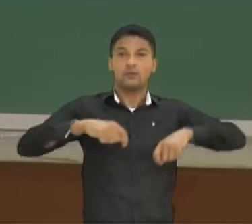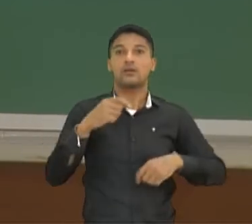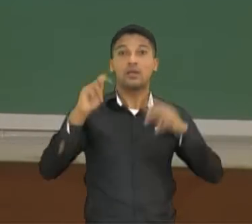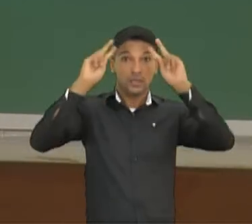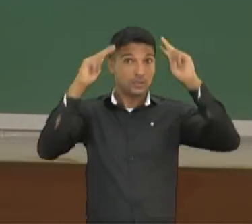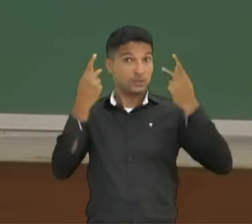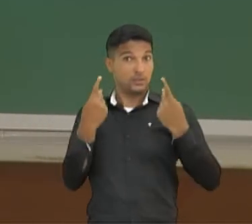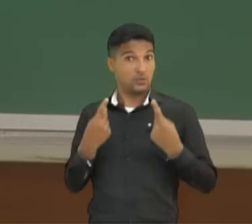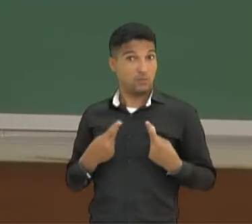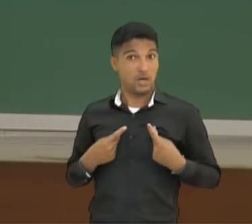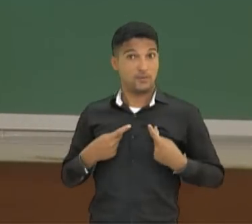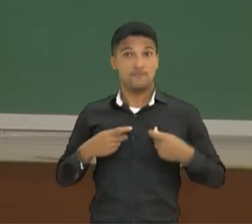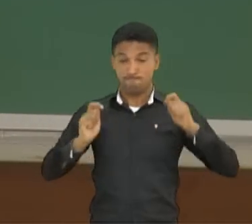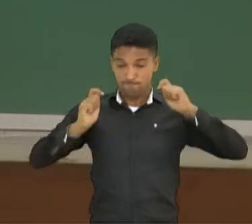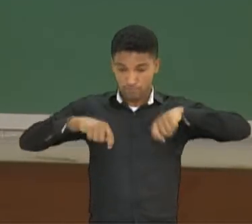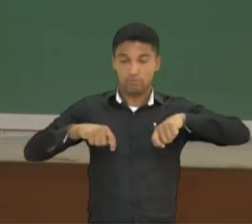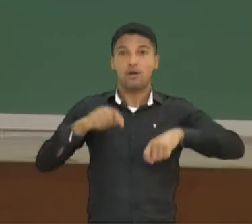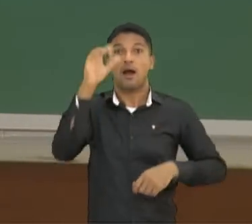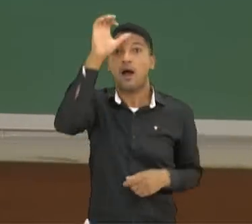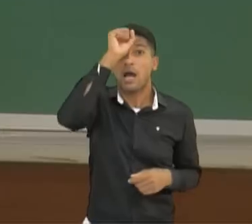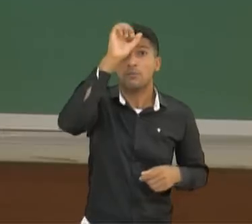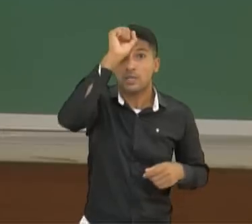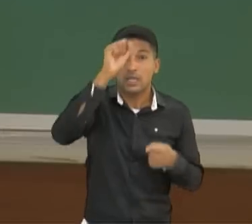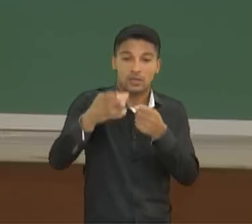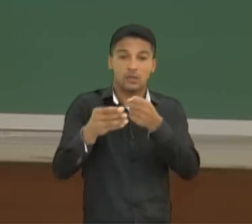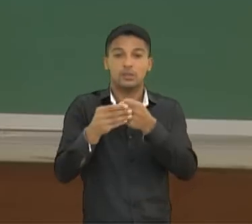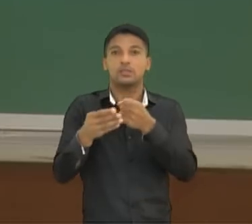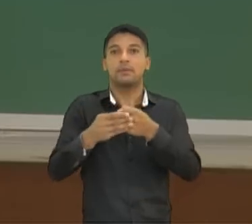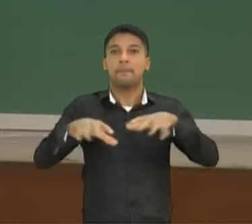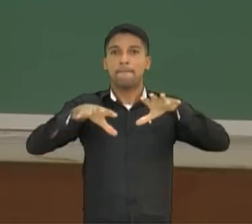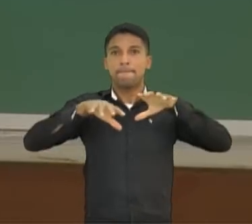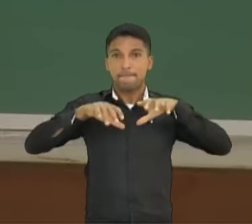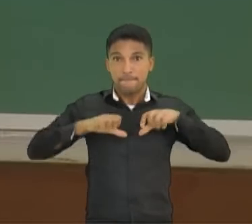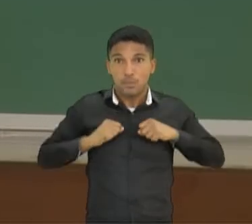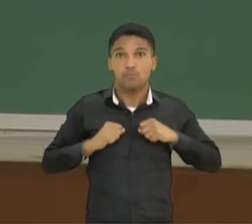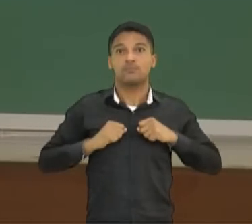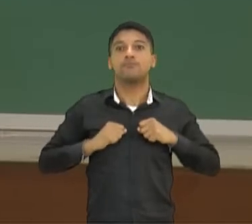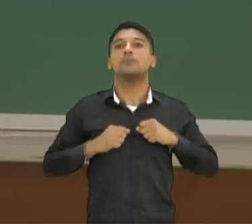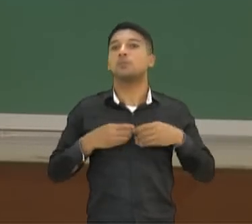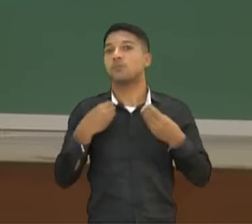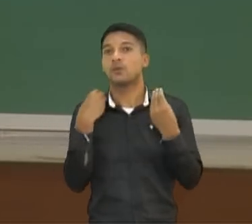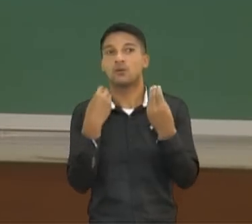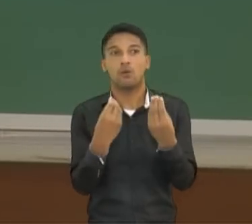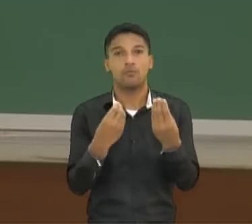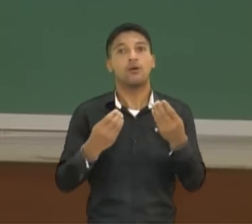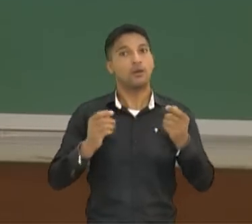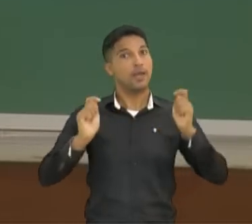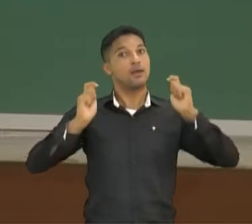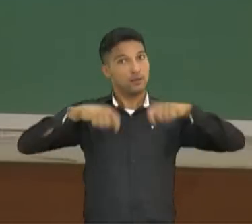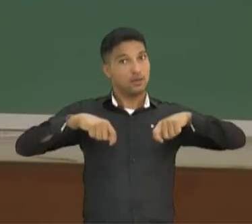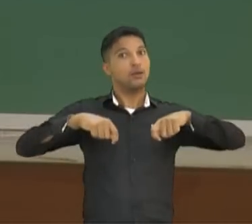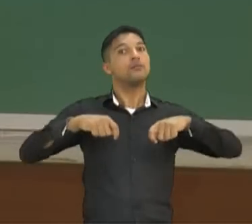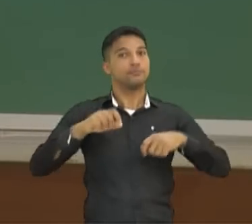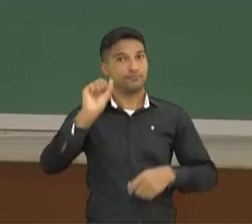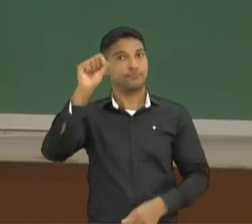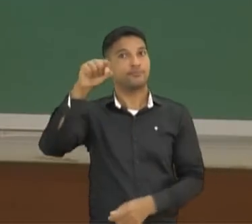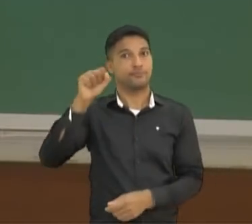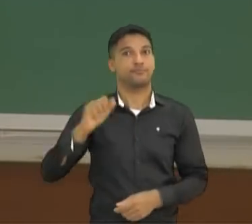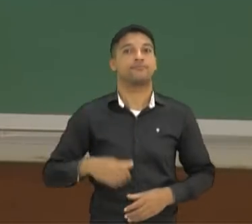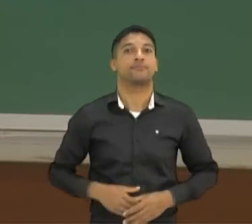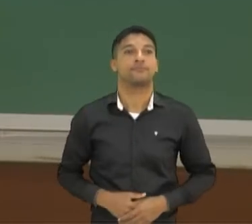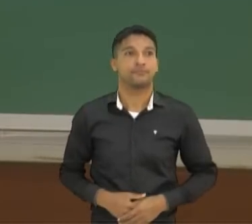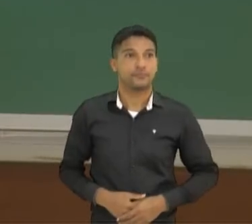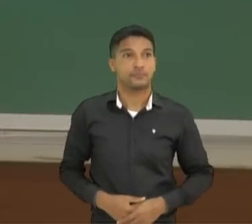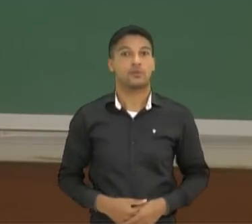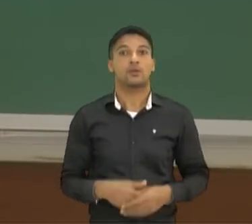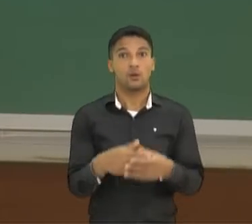gente vai especificamente aprofundar algumas aí dessas formas de conhecimento, tá? Vamos lá